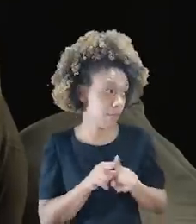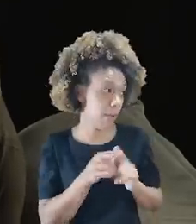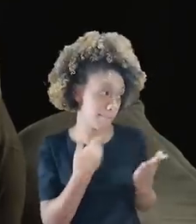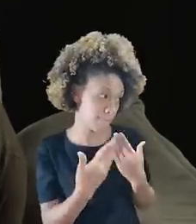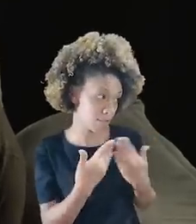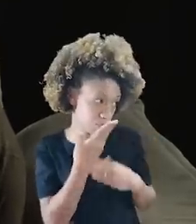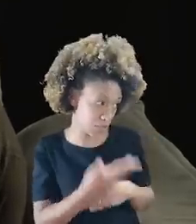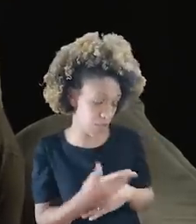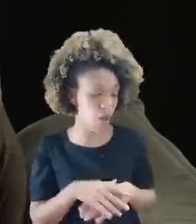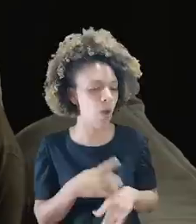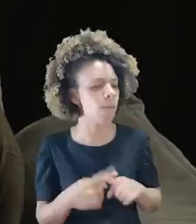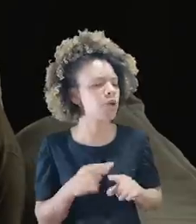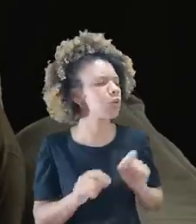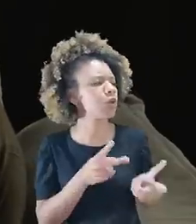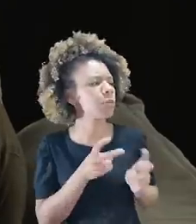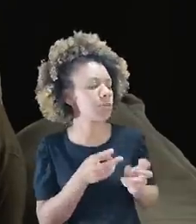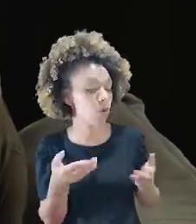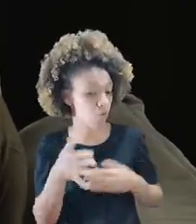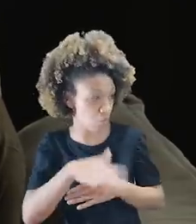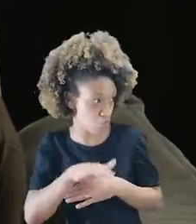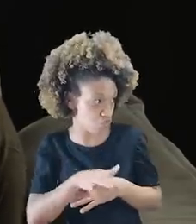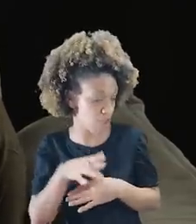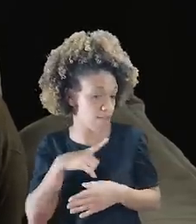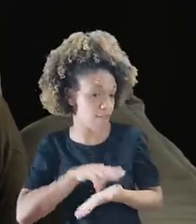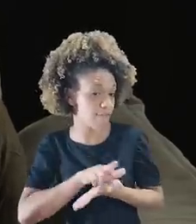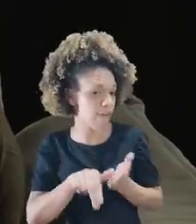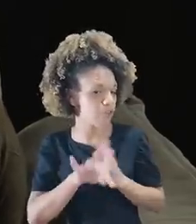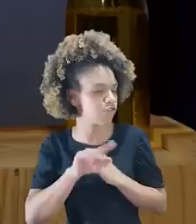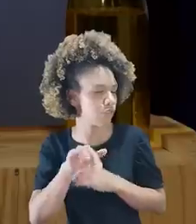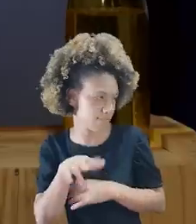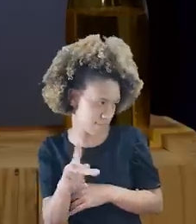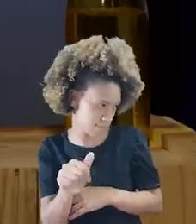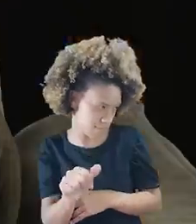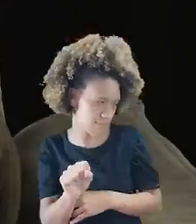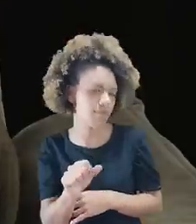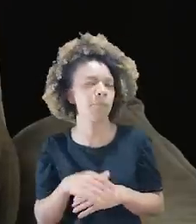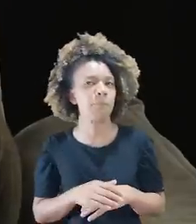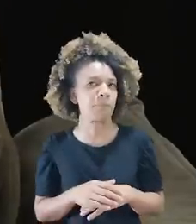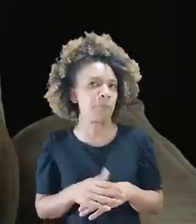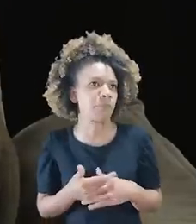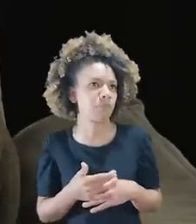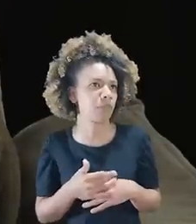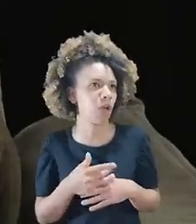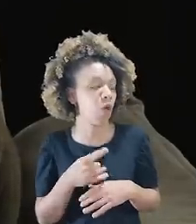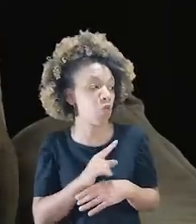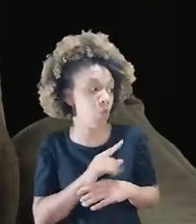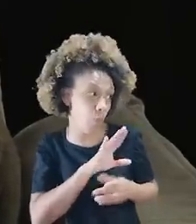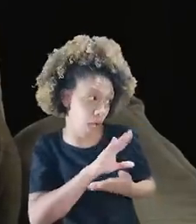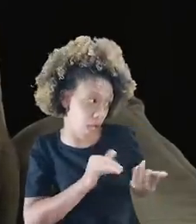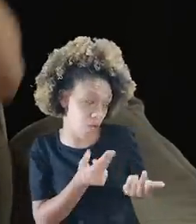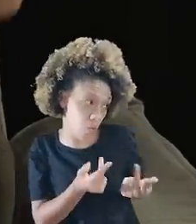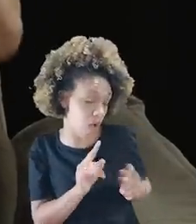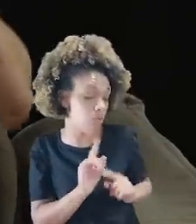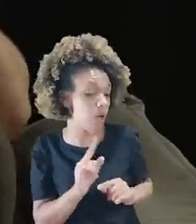esse papo contigo porque que que que eu tô vendo hoje no mercado hoje tem milhões de tizin né digo não com a mesma projeção porque eu acho